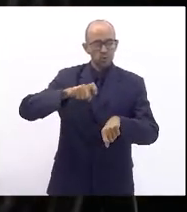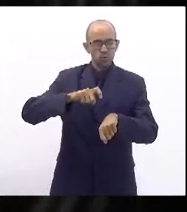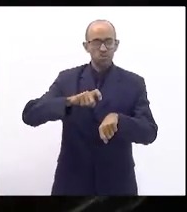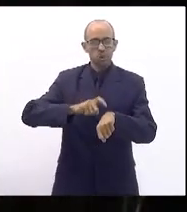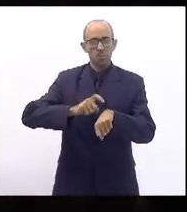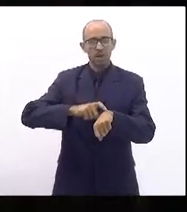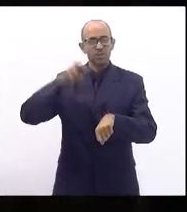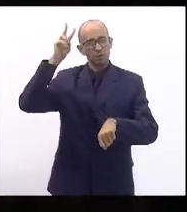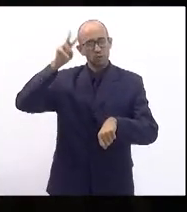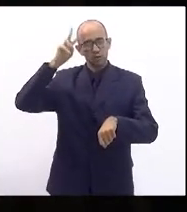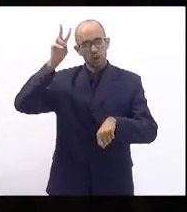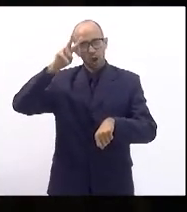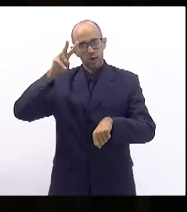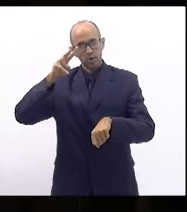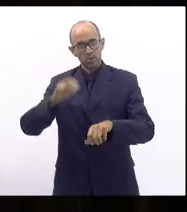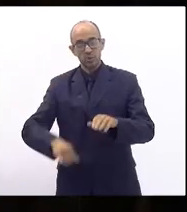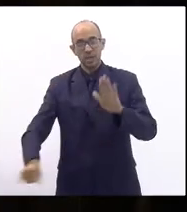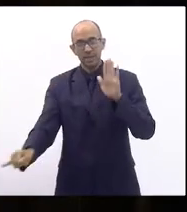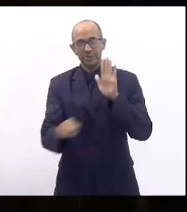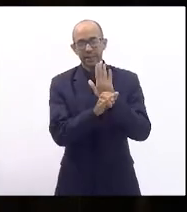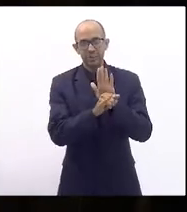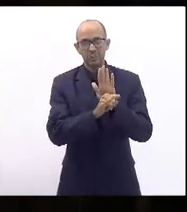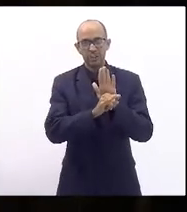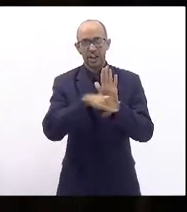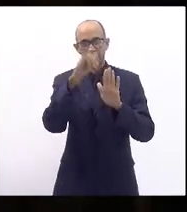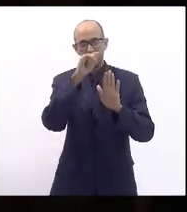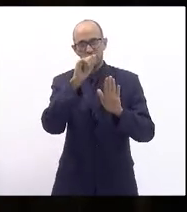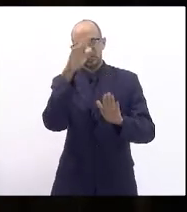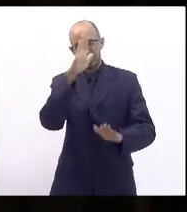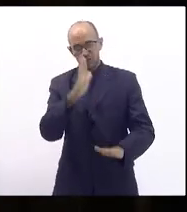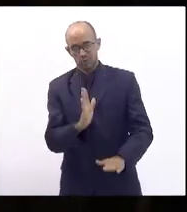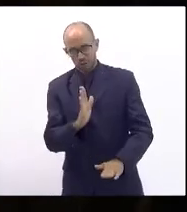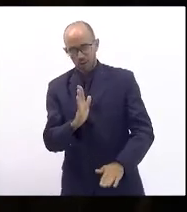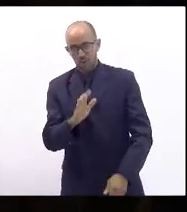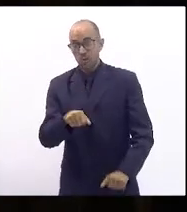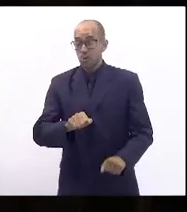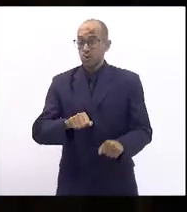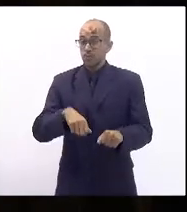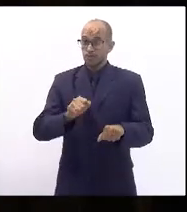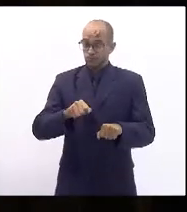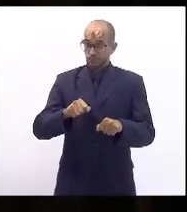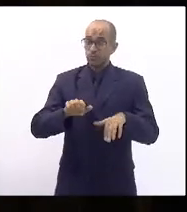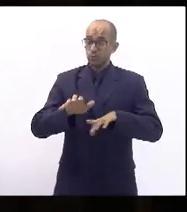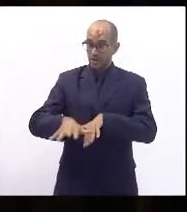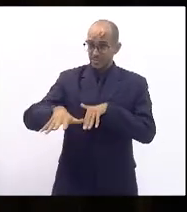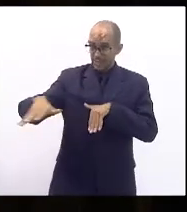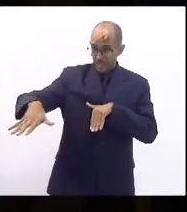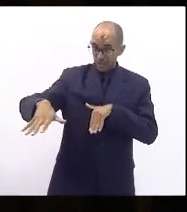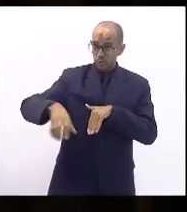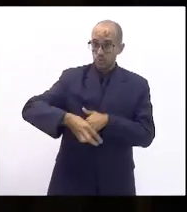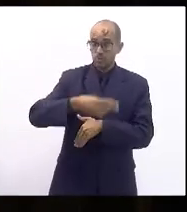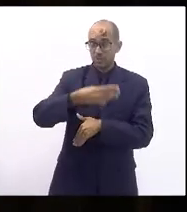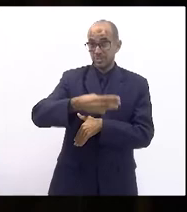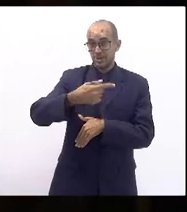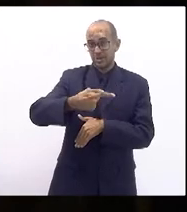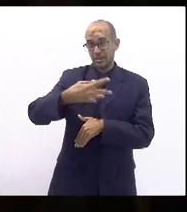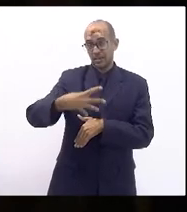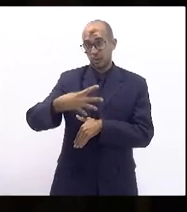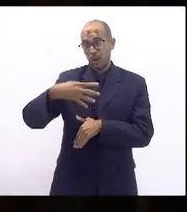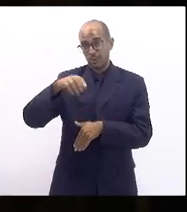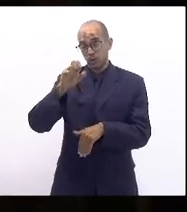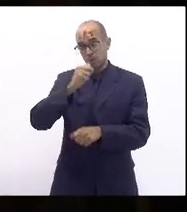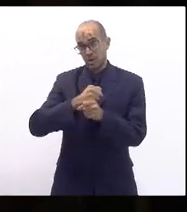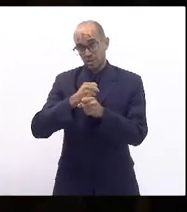de consolidação de identidade nacional o exército brasileiro ao completar 374 anos é